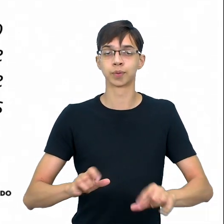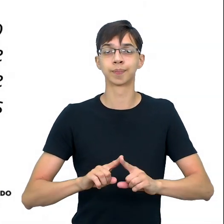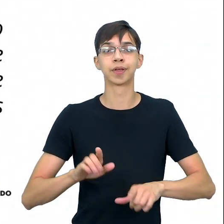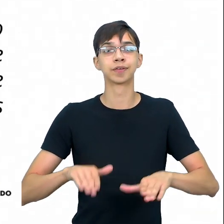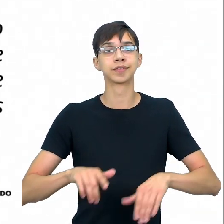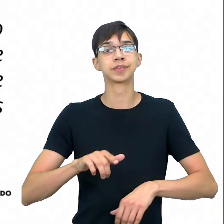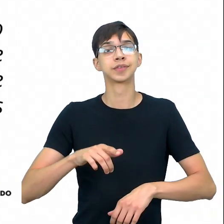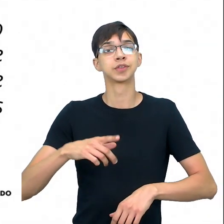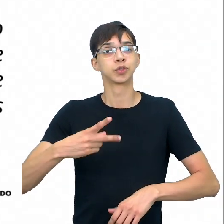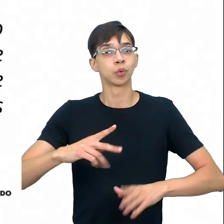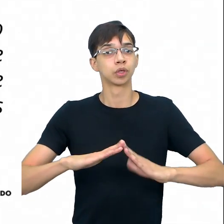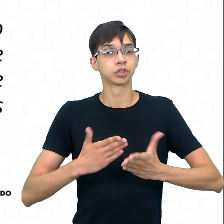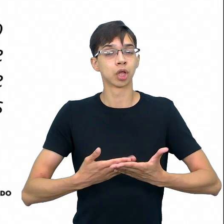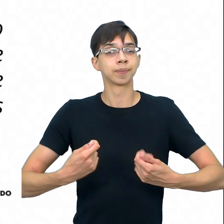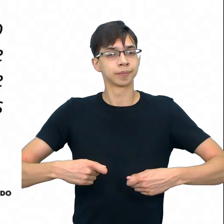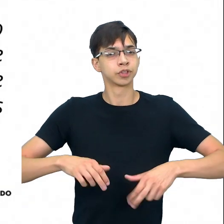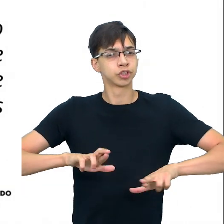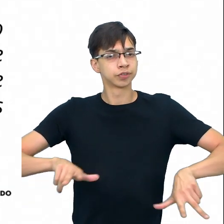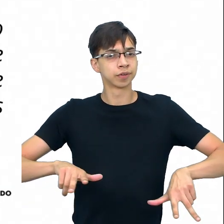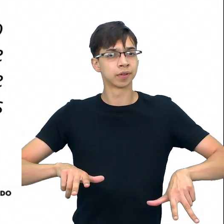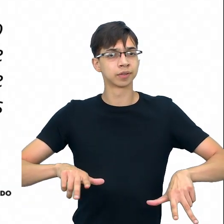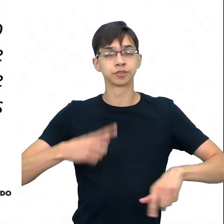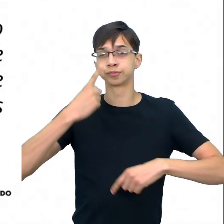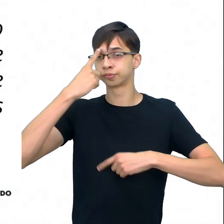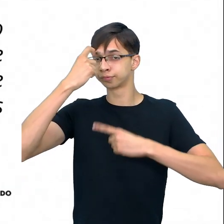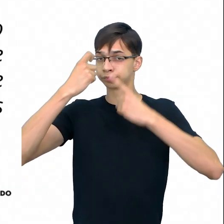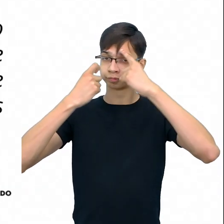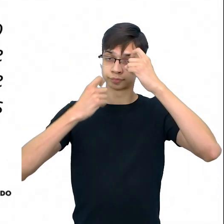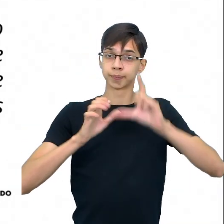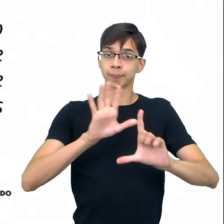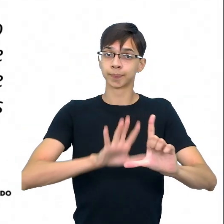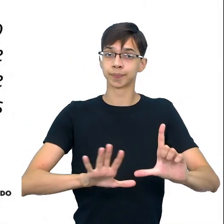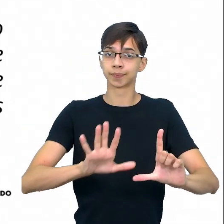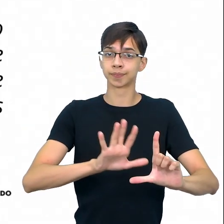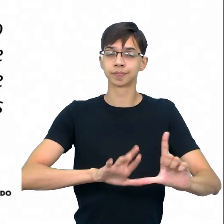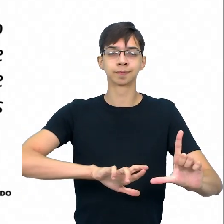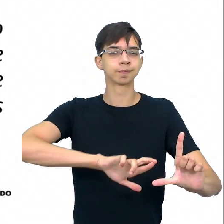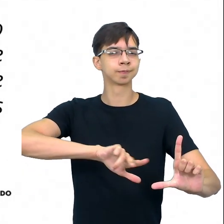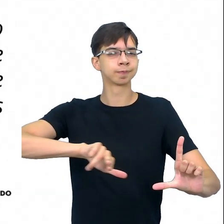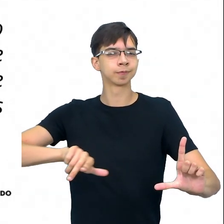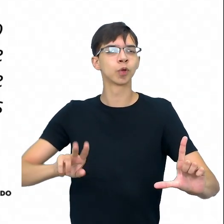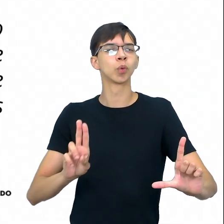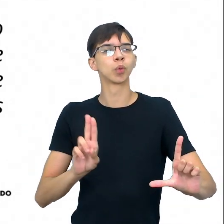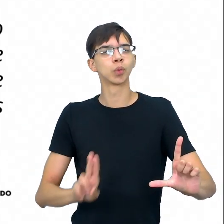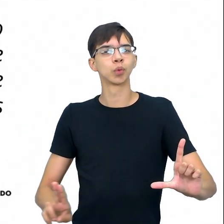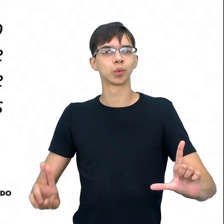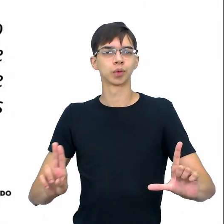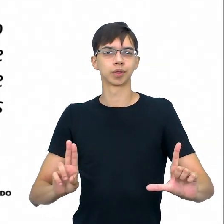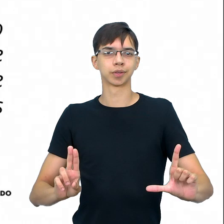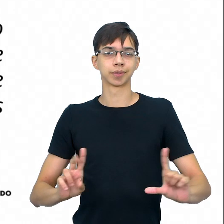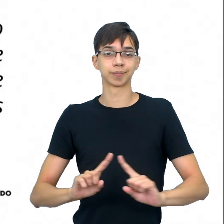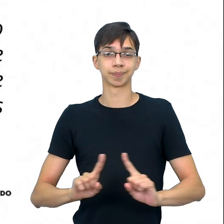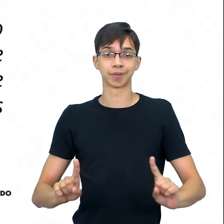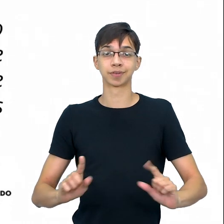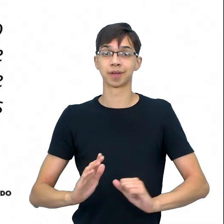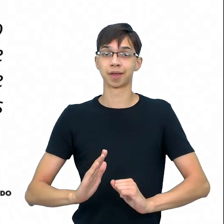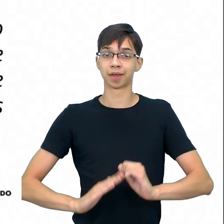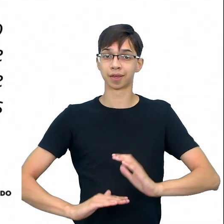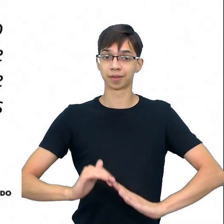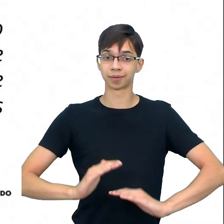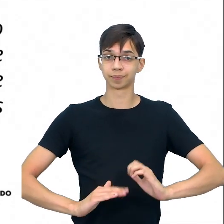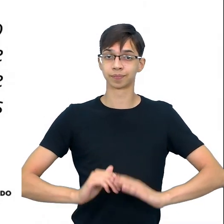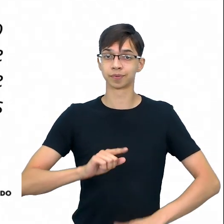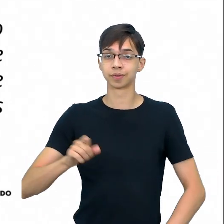da escola, utilizem as ideias, utilizem as plataformas, mas mudem para as habilidades necessárias. Então,